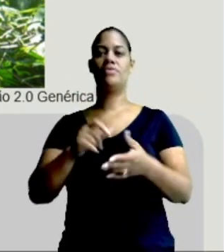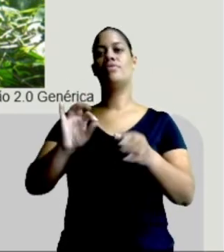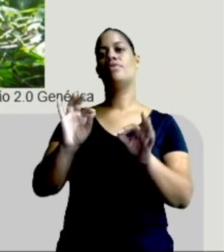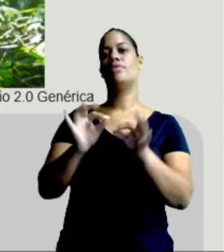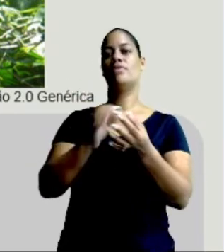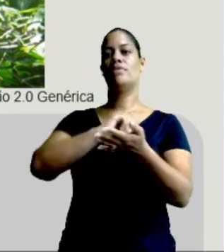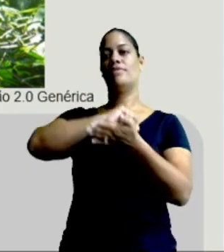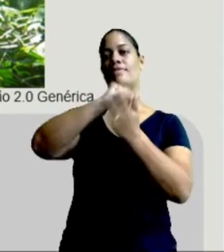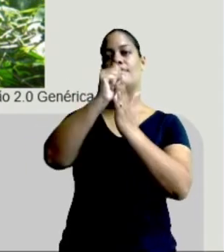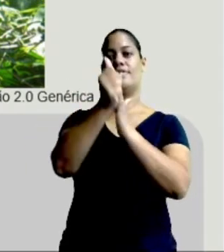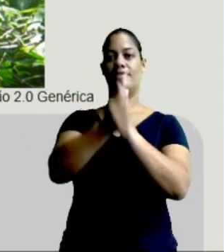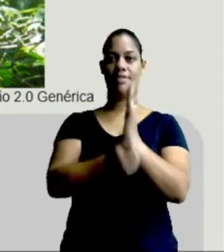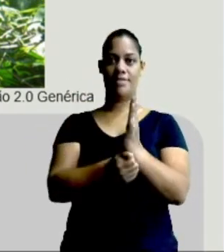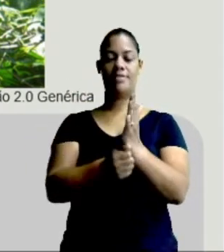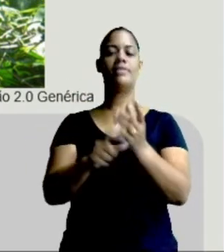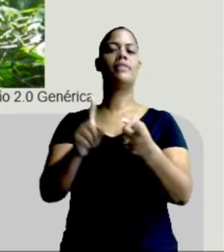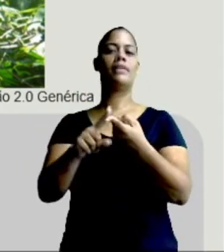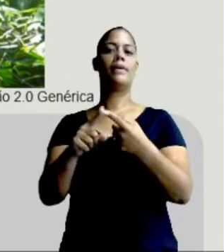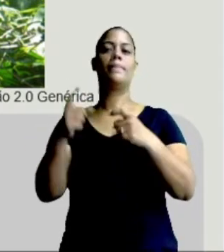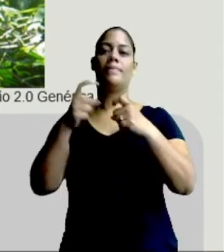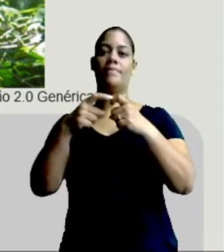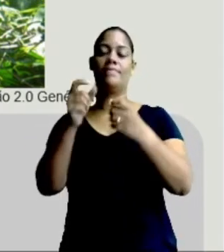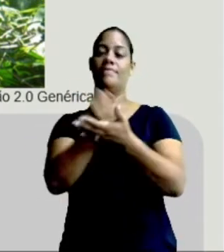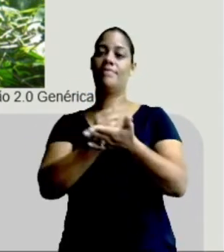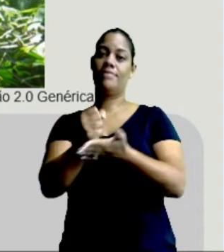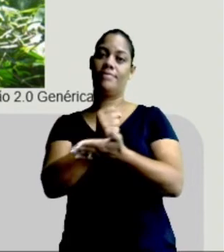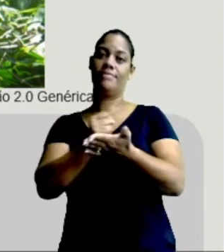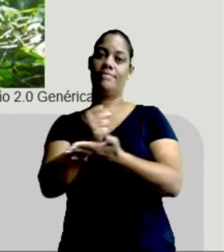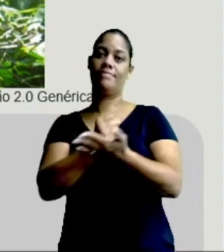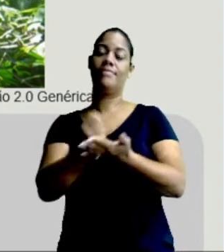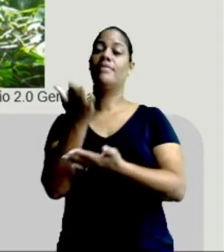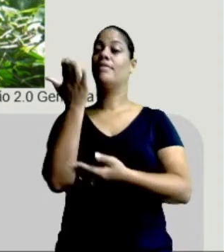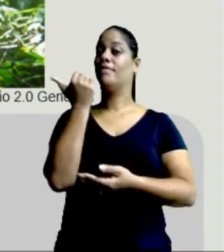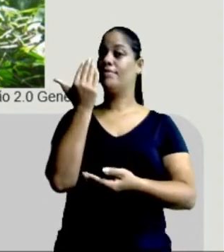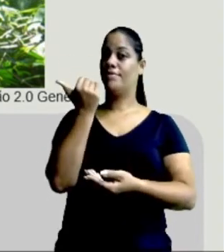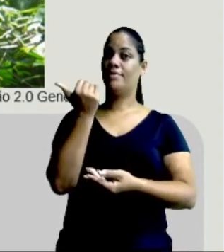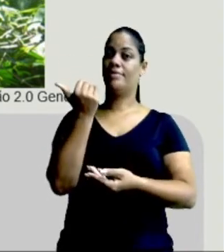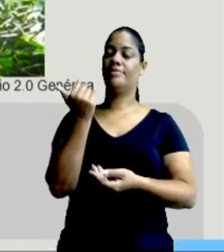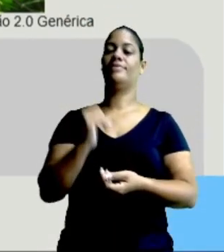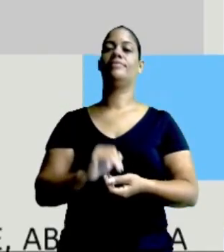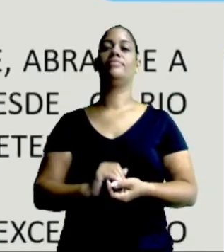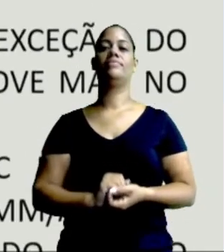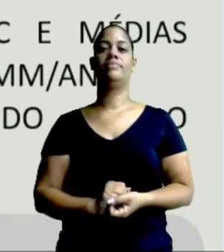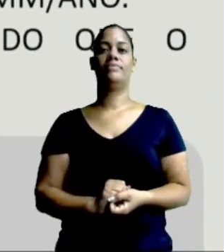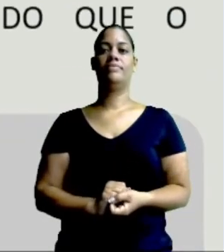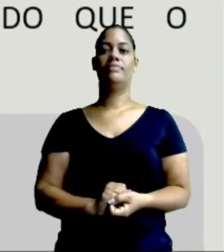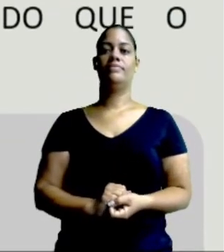artesanato, além do uso medicinal e alimentício.